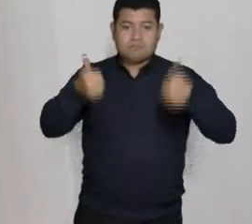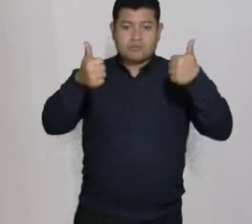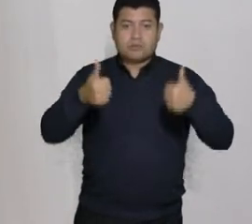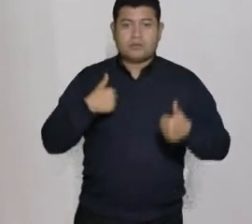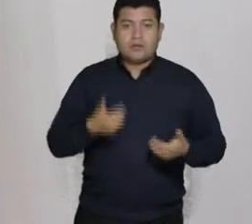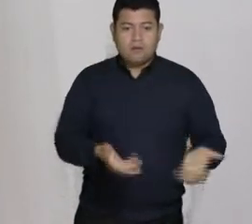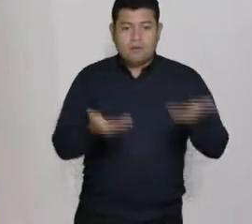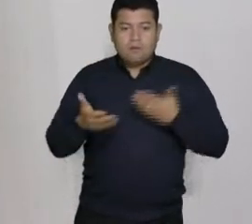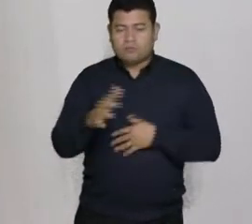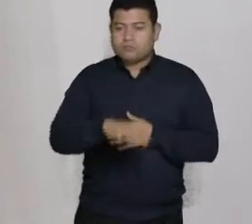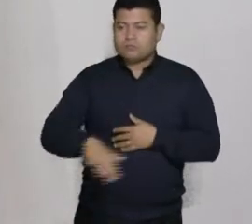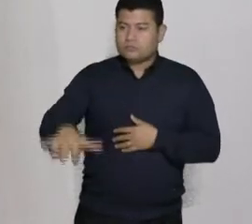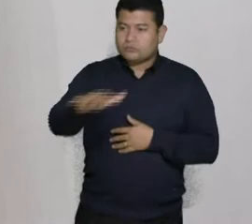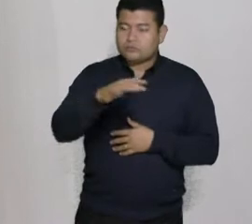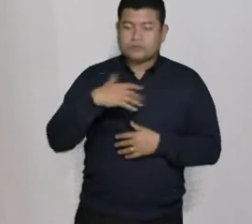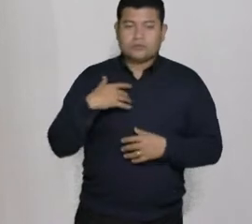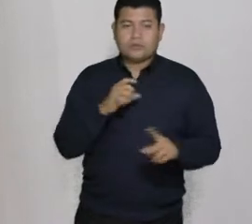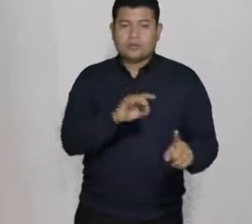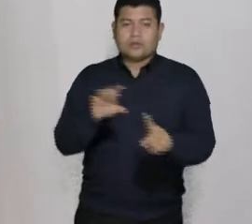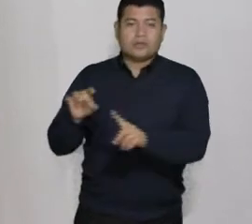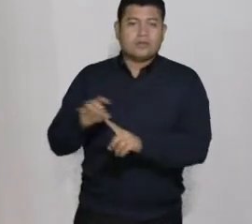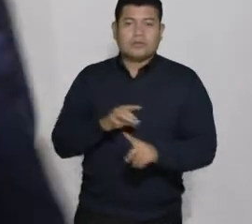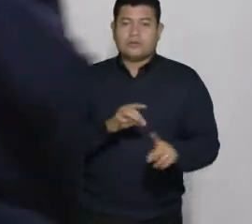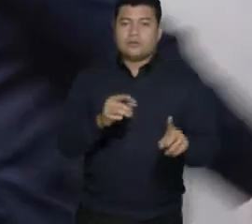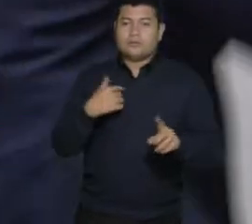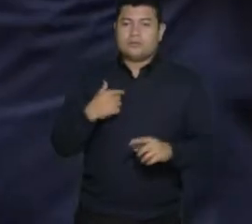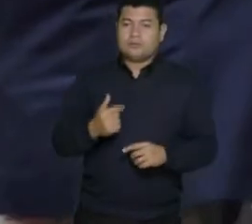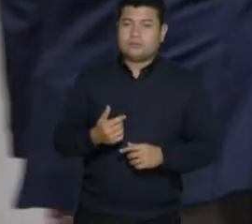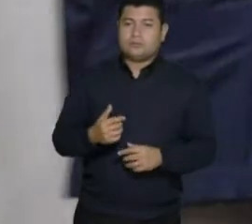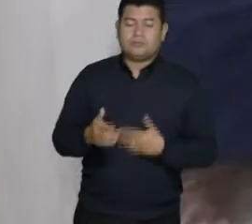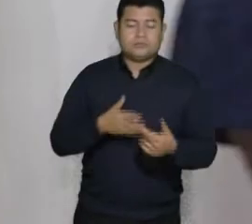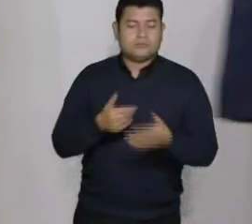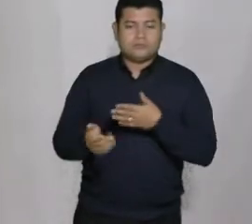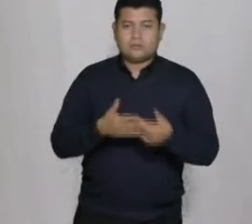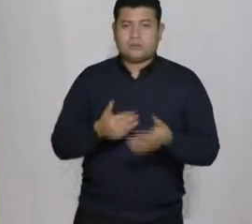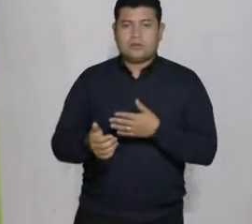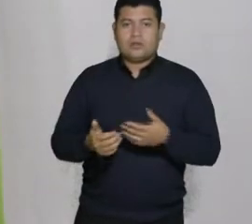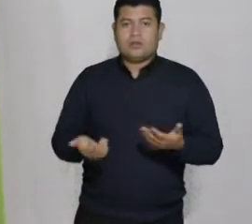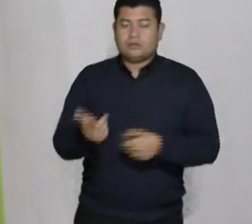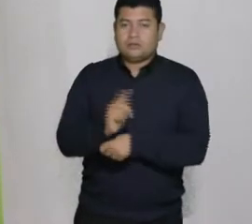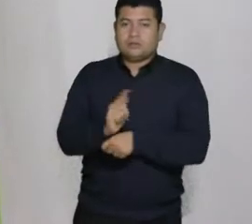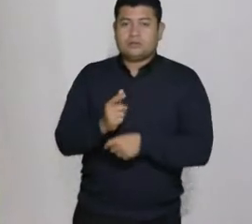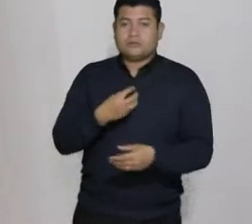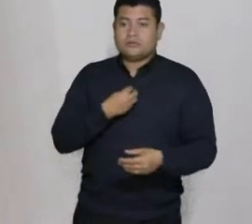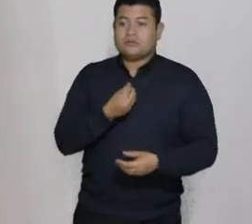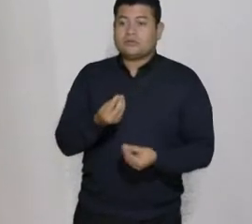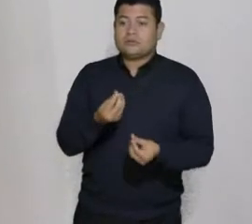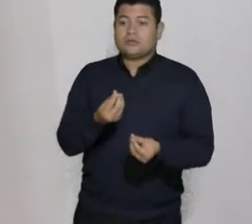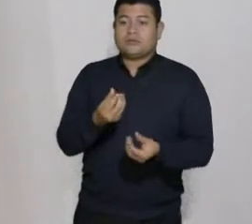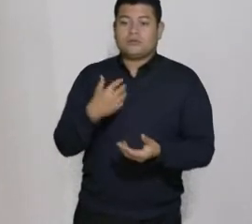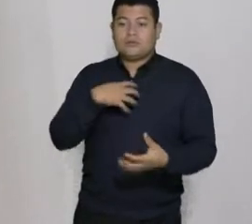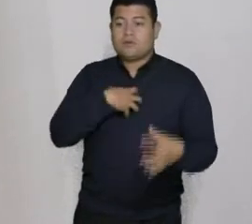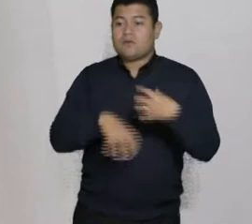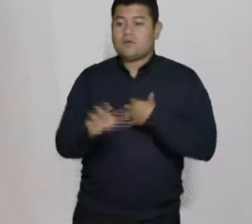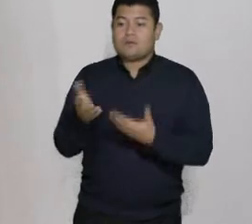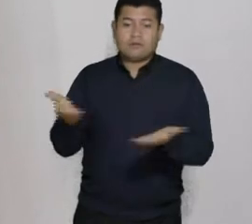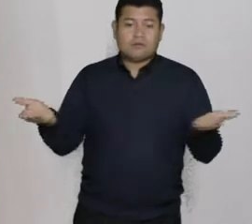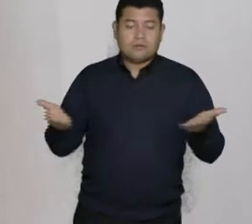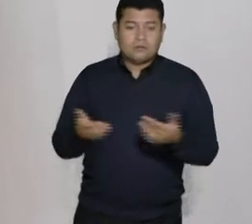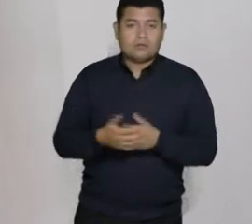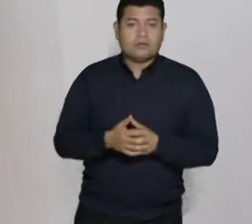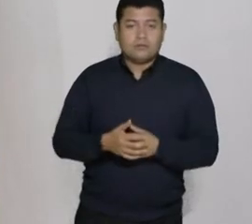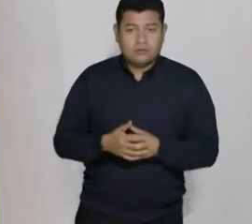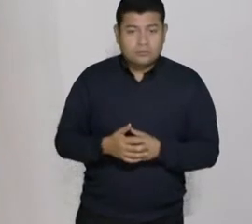qualquer Deputado qualquer burocrata qualquer gestor que não se sensibilize com isso que eu estou falando com o